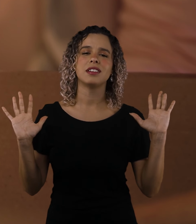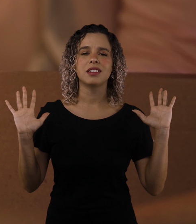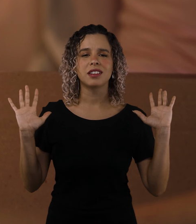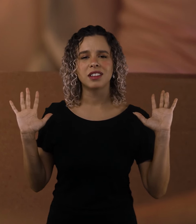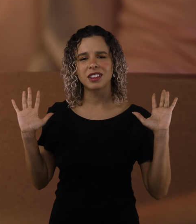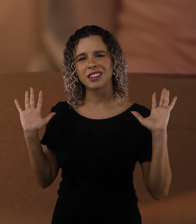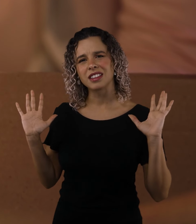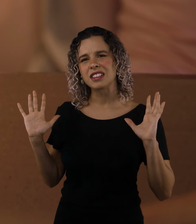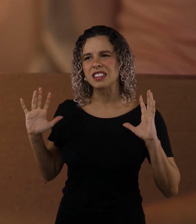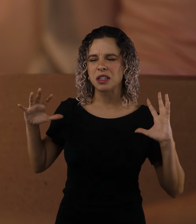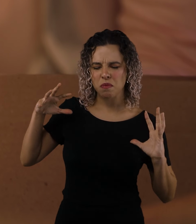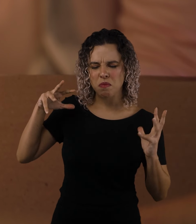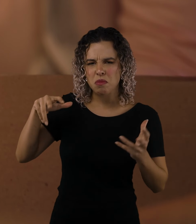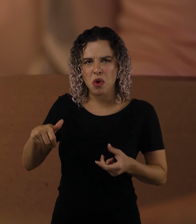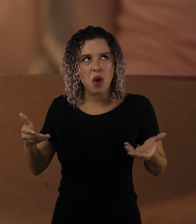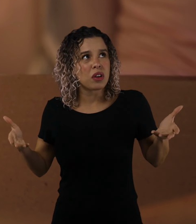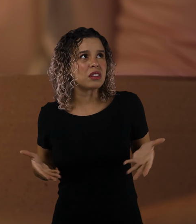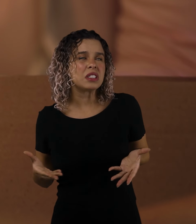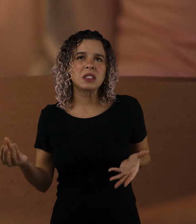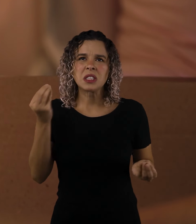from earthly trial.